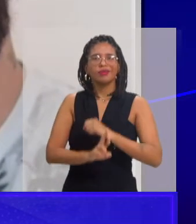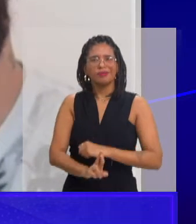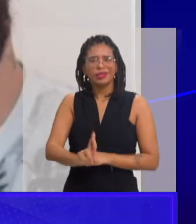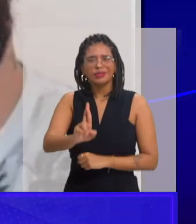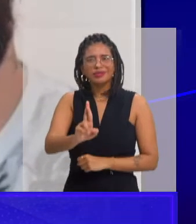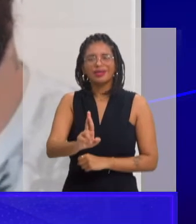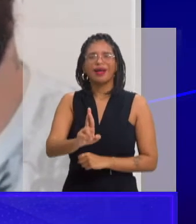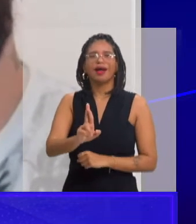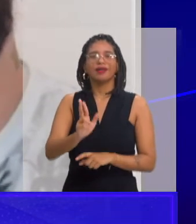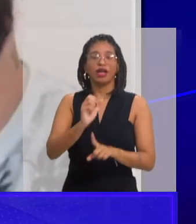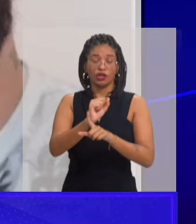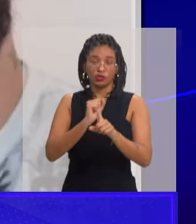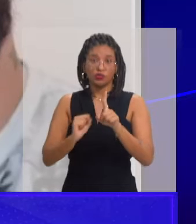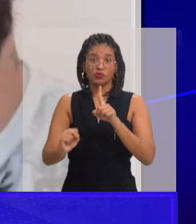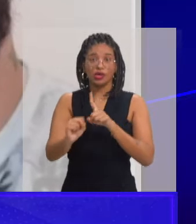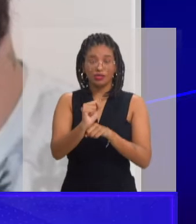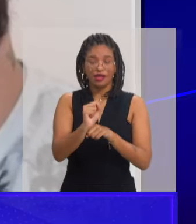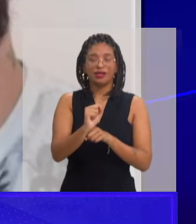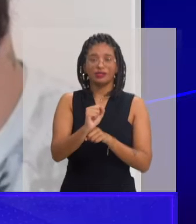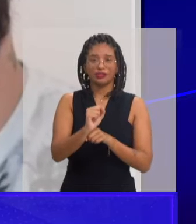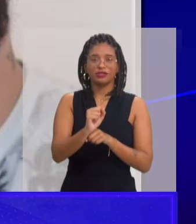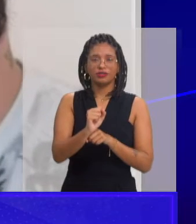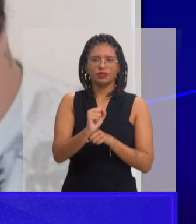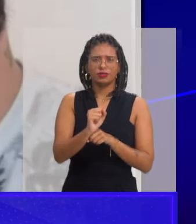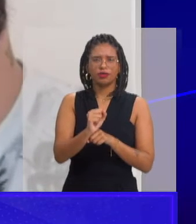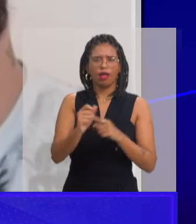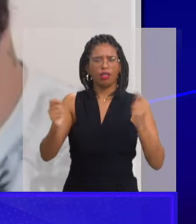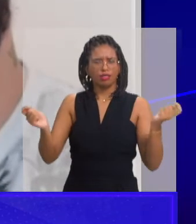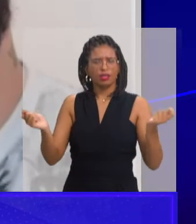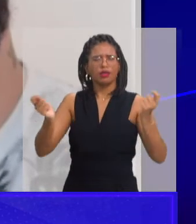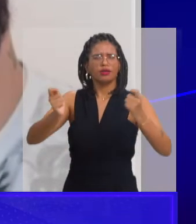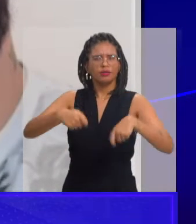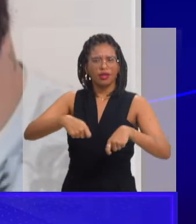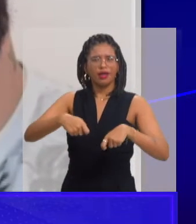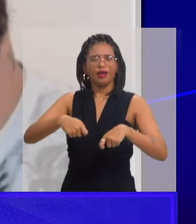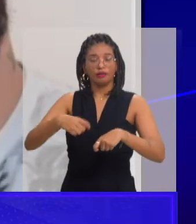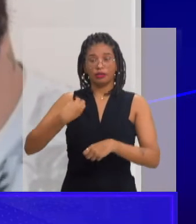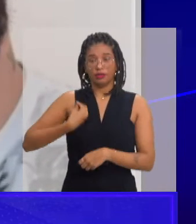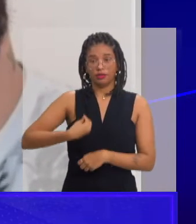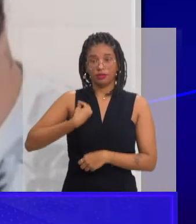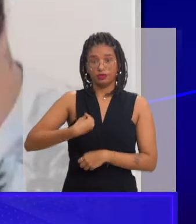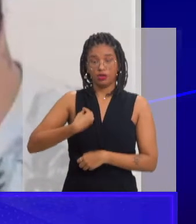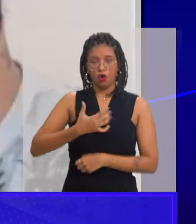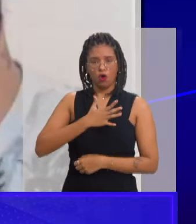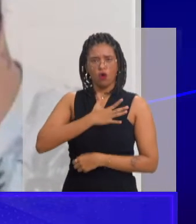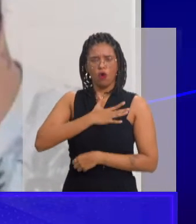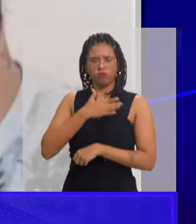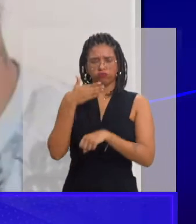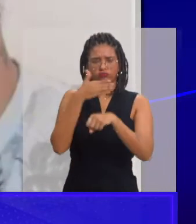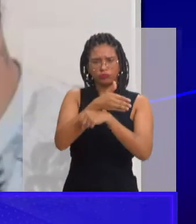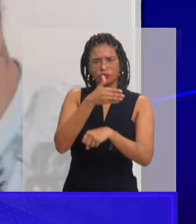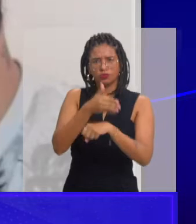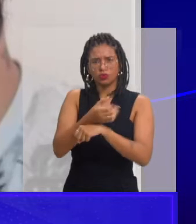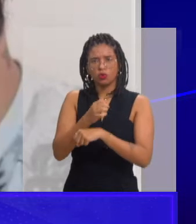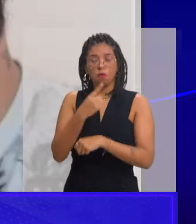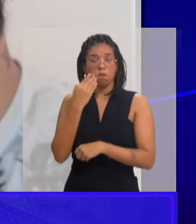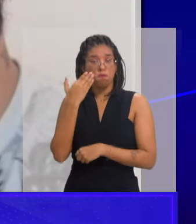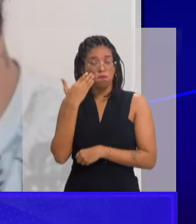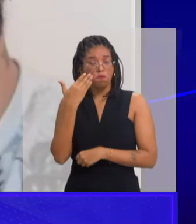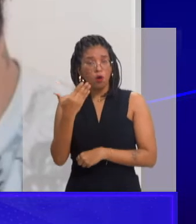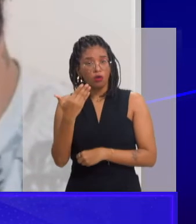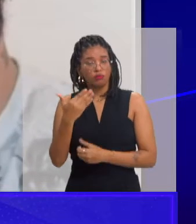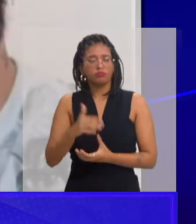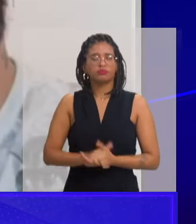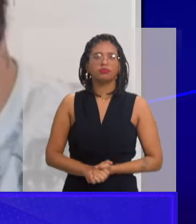vê hoje o mundo artístico piauiense? De que forma isso é apresentado? De que